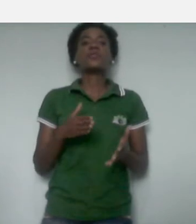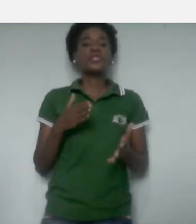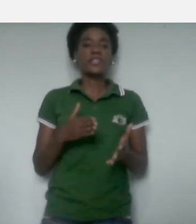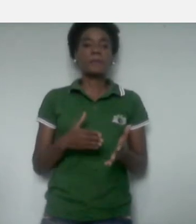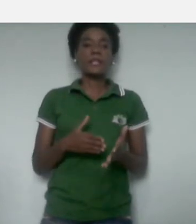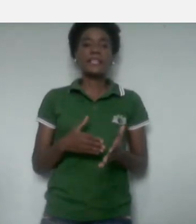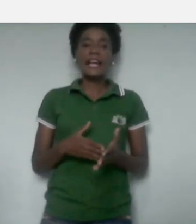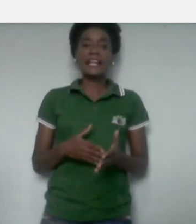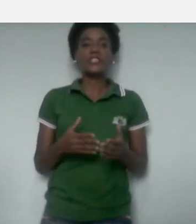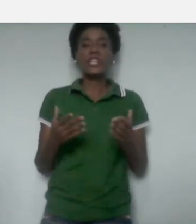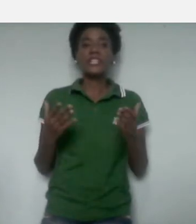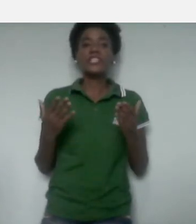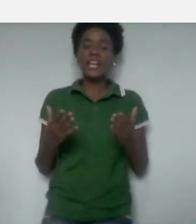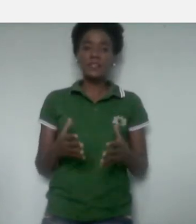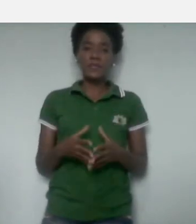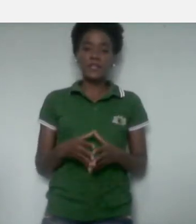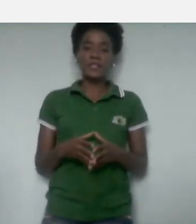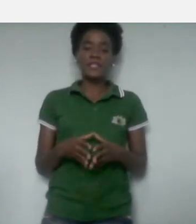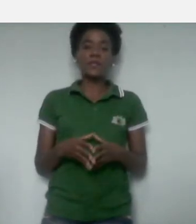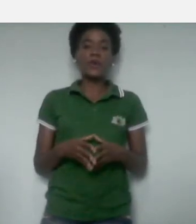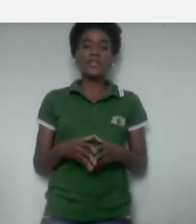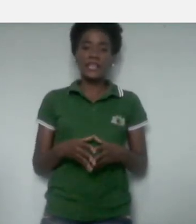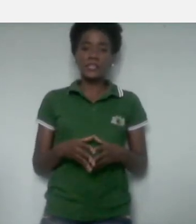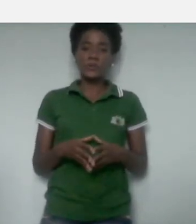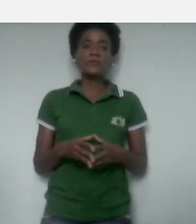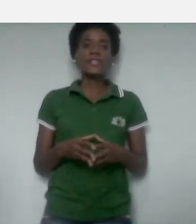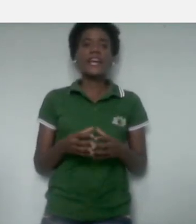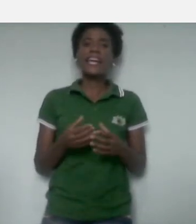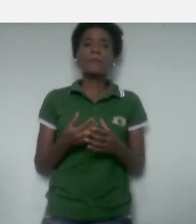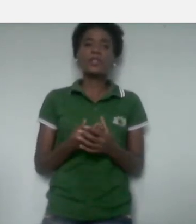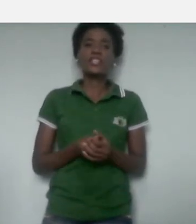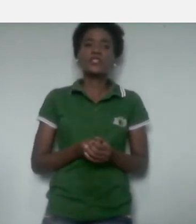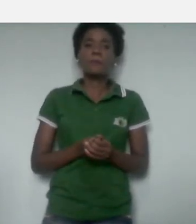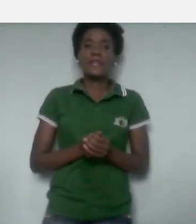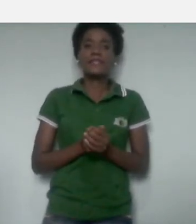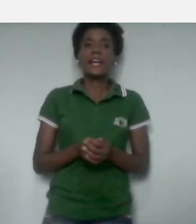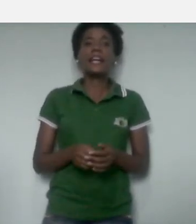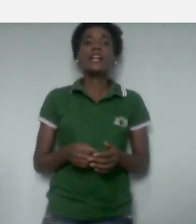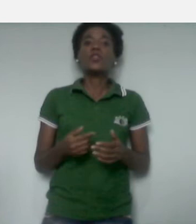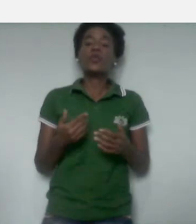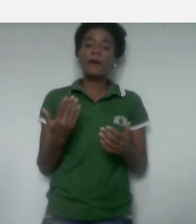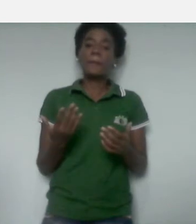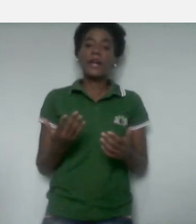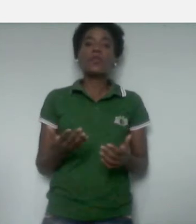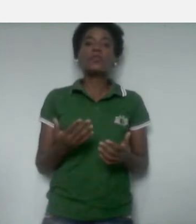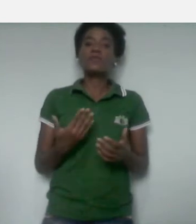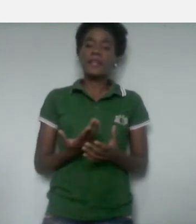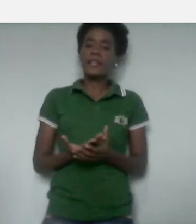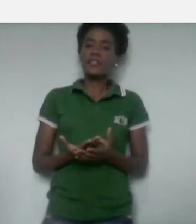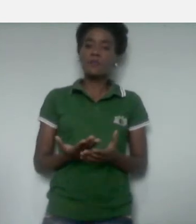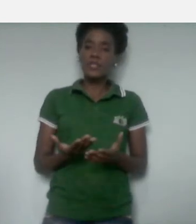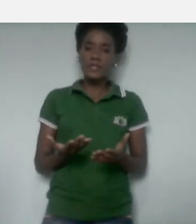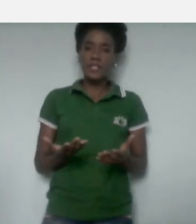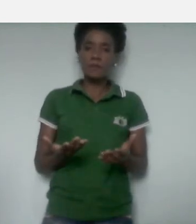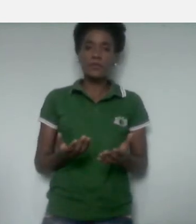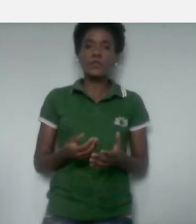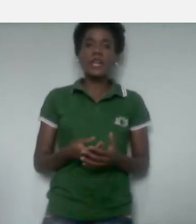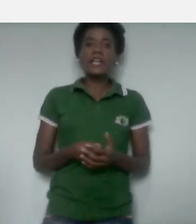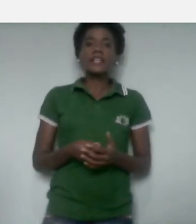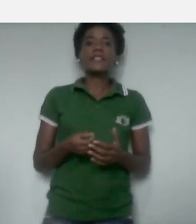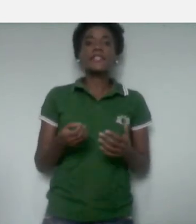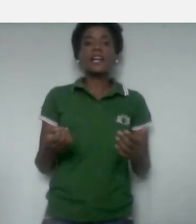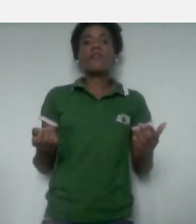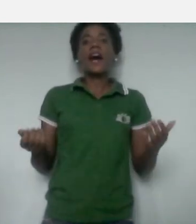objetivos de sustentabilidade e de redução da desigualdade. É importante pensar no papel dos pequenos